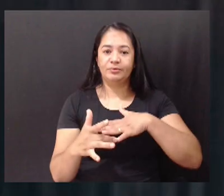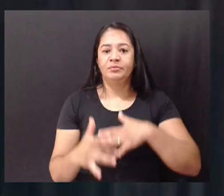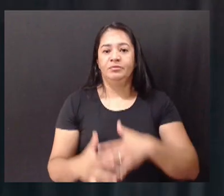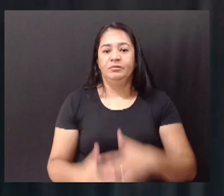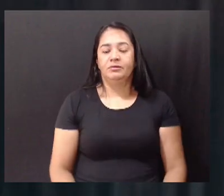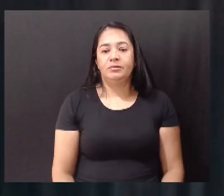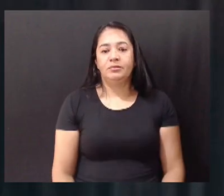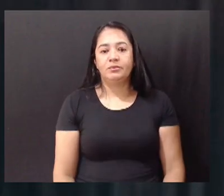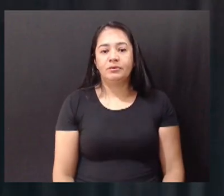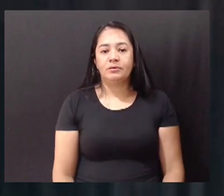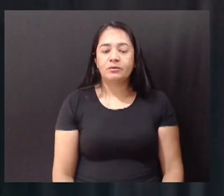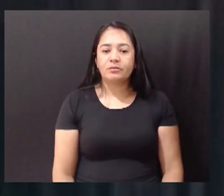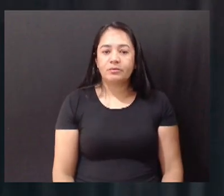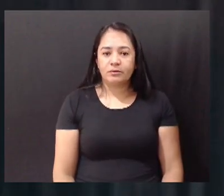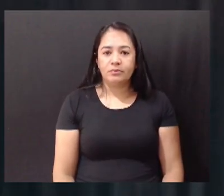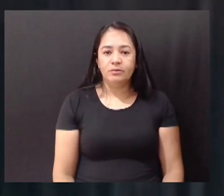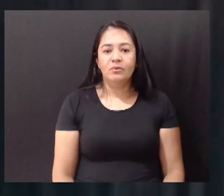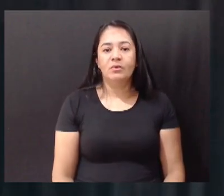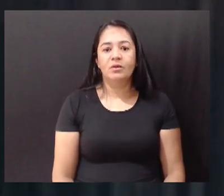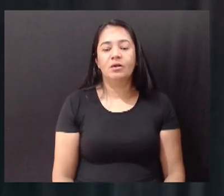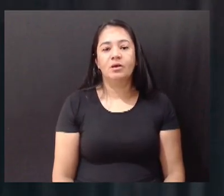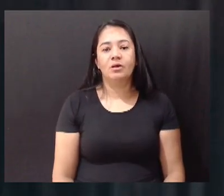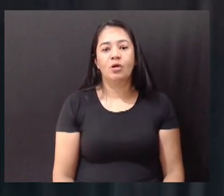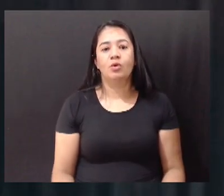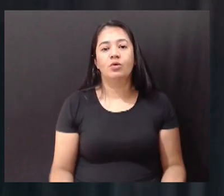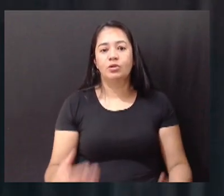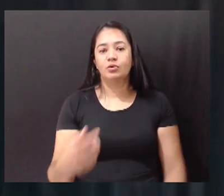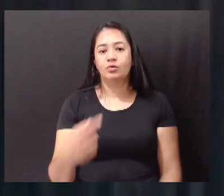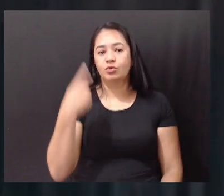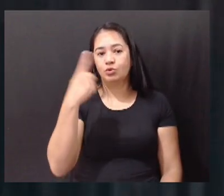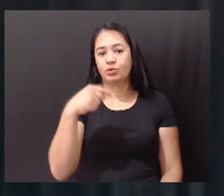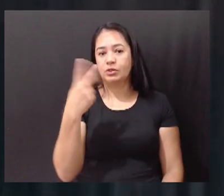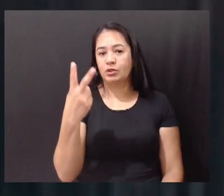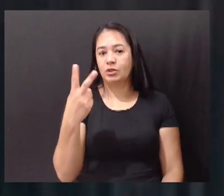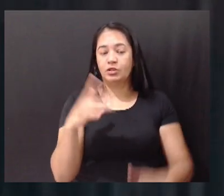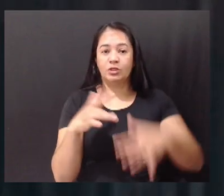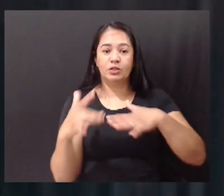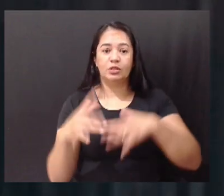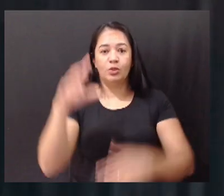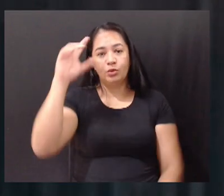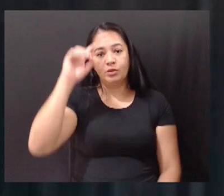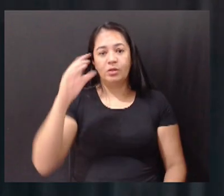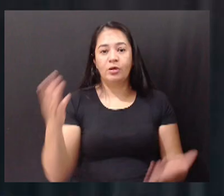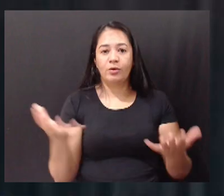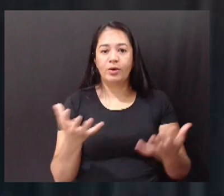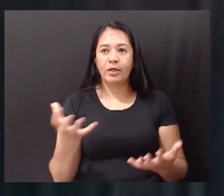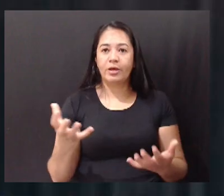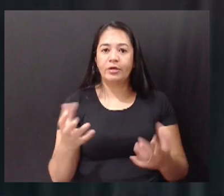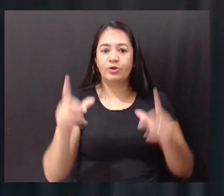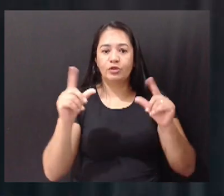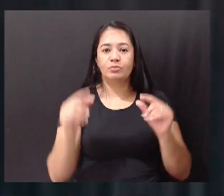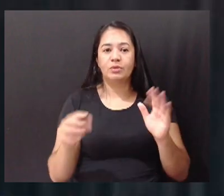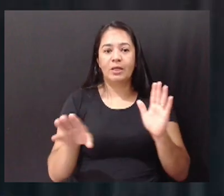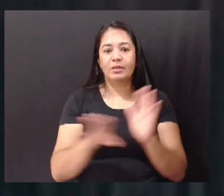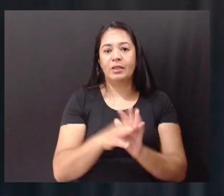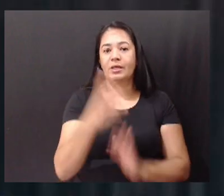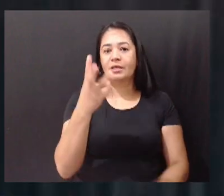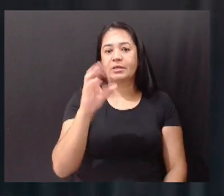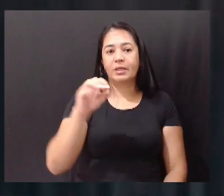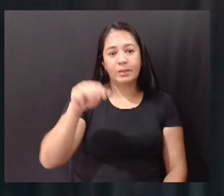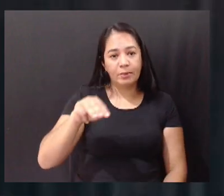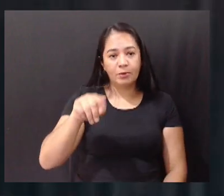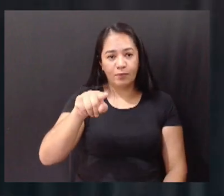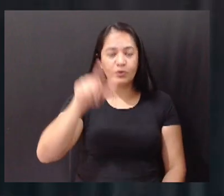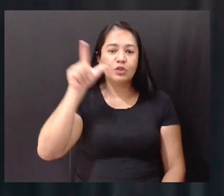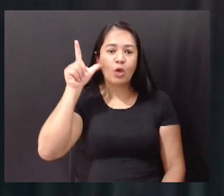dia eu estou usando, por exemplo, 2 horas de rede social por dia. Eu quero tentar reduzir isso para 30 minutos. Você consegue, por